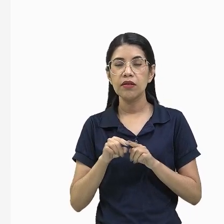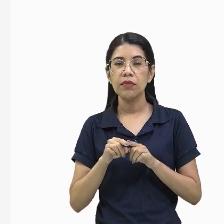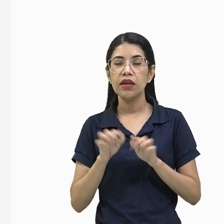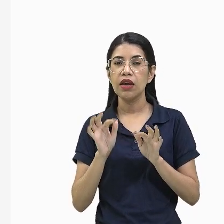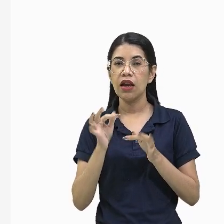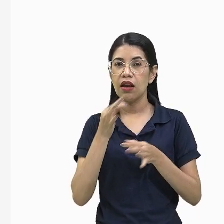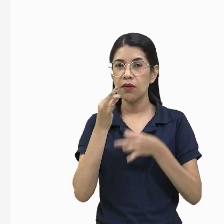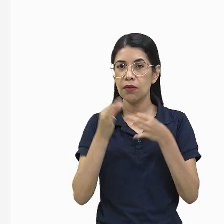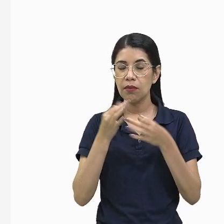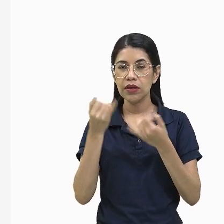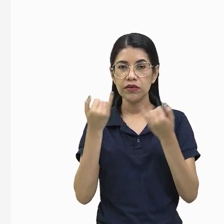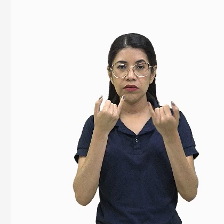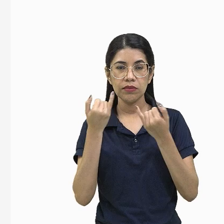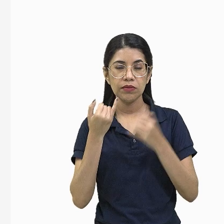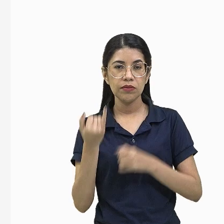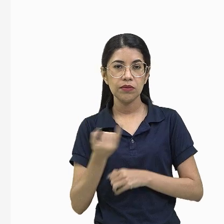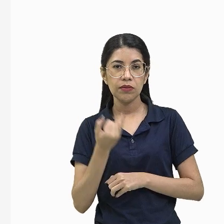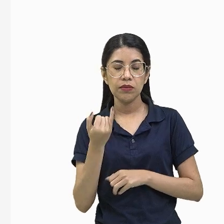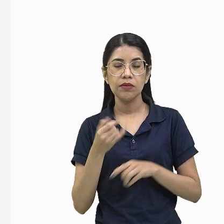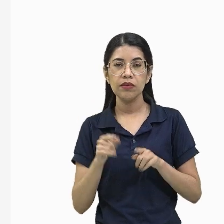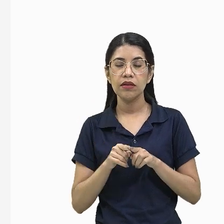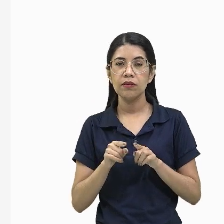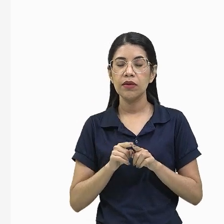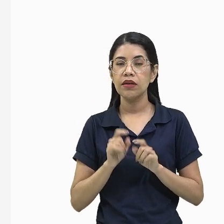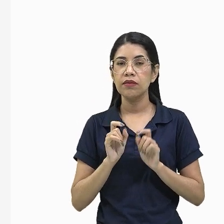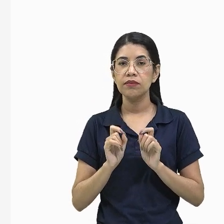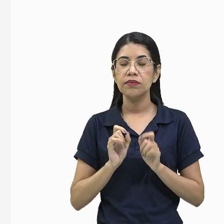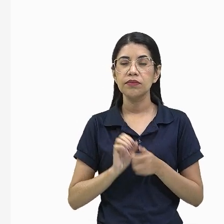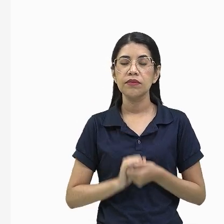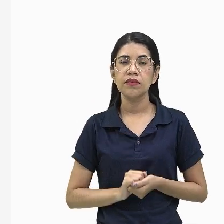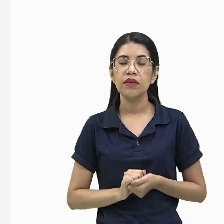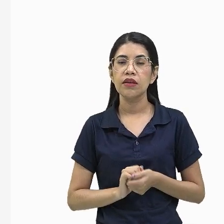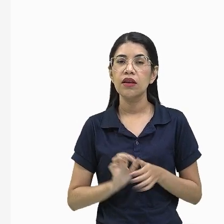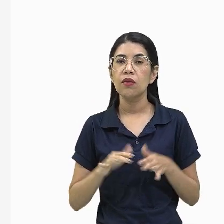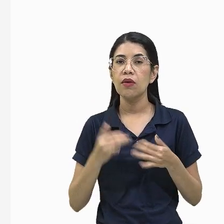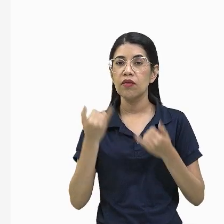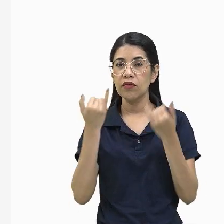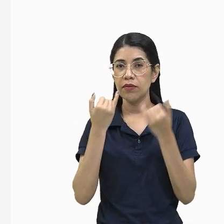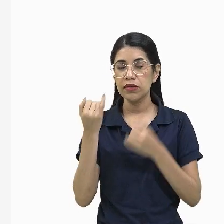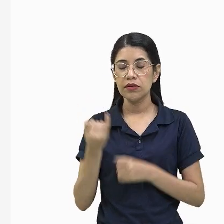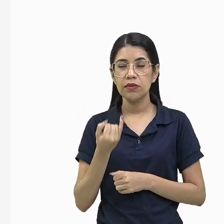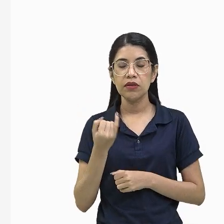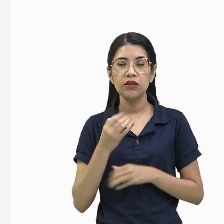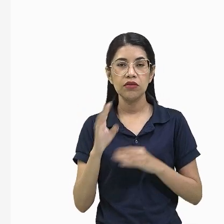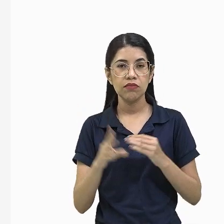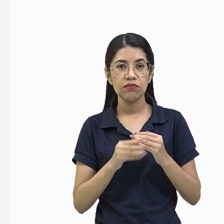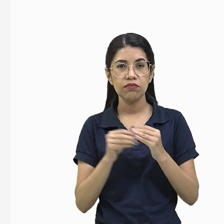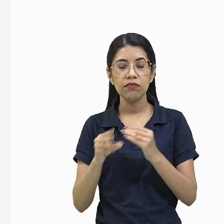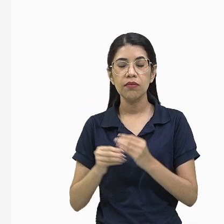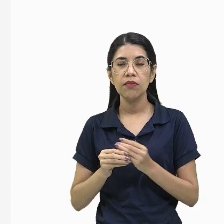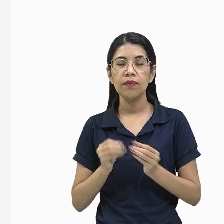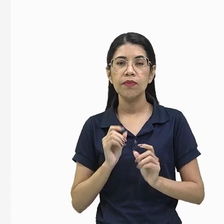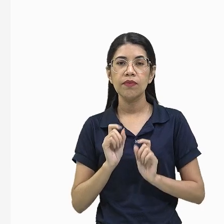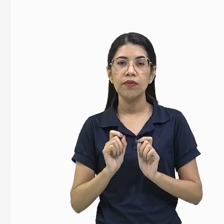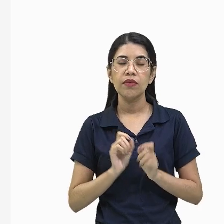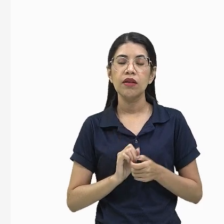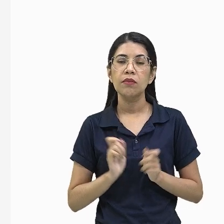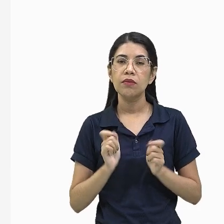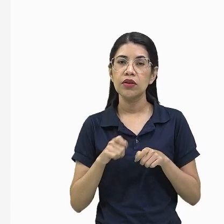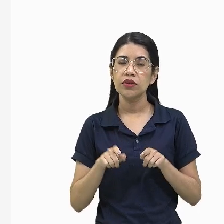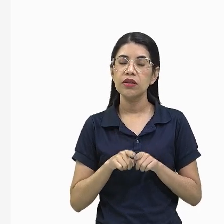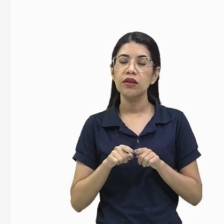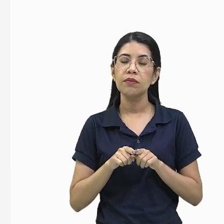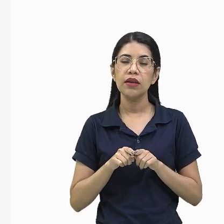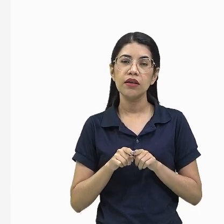seja, que informações é importante, que informações são importantes? Informações adicionais podemos incluir para reforçar a